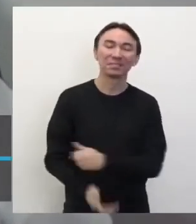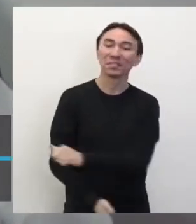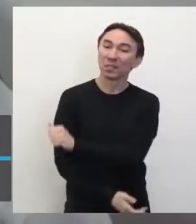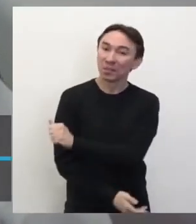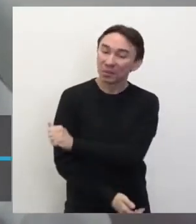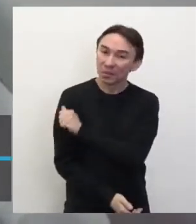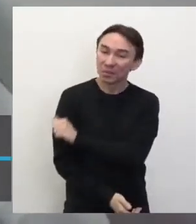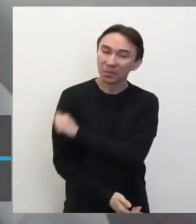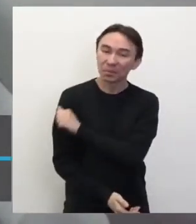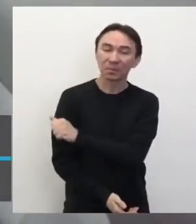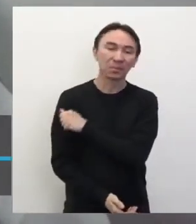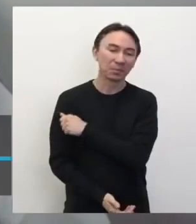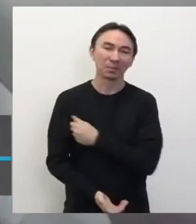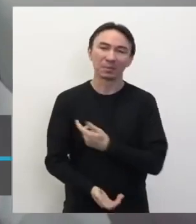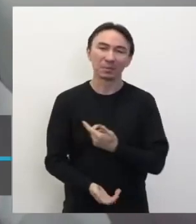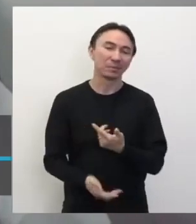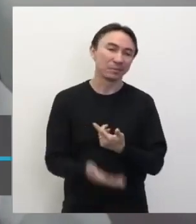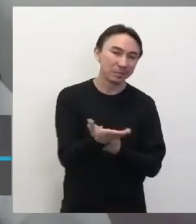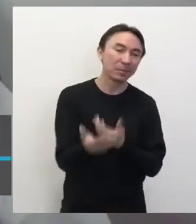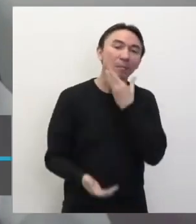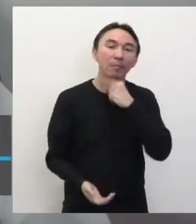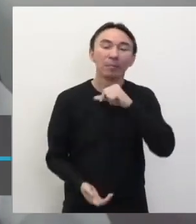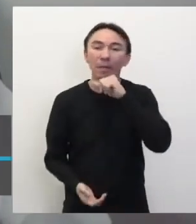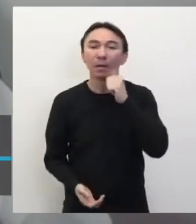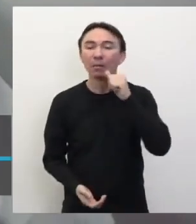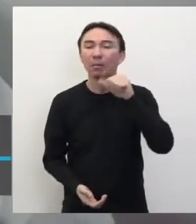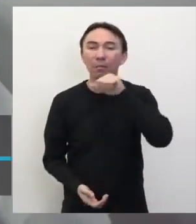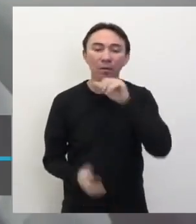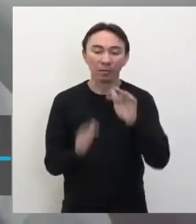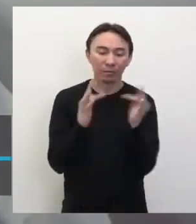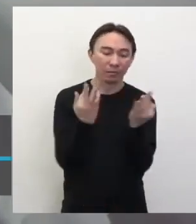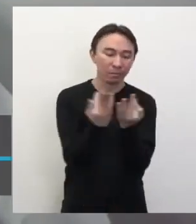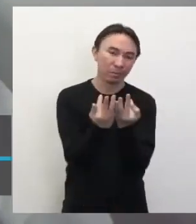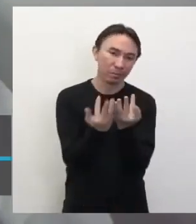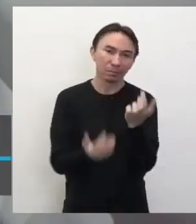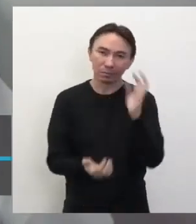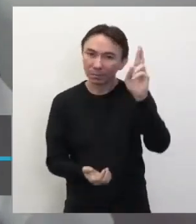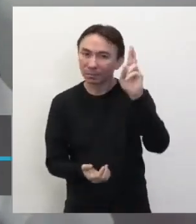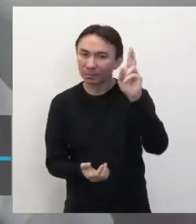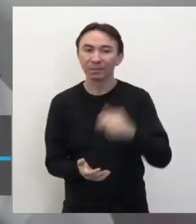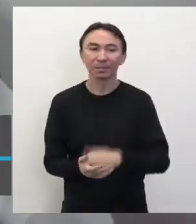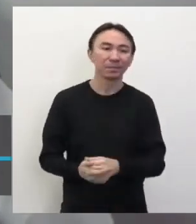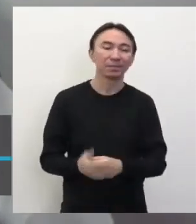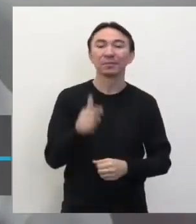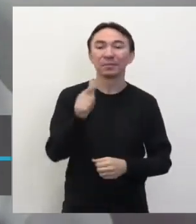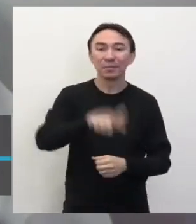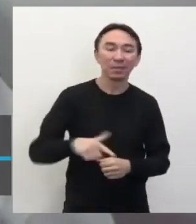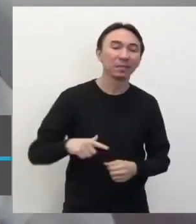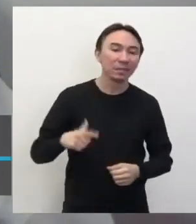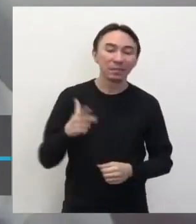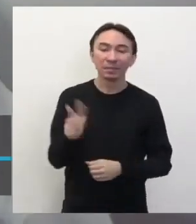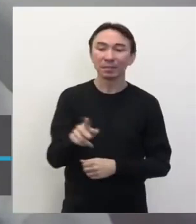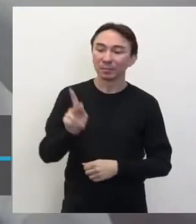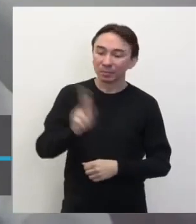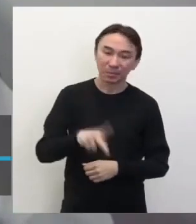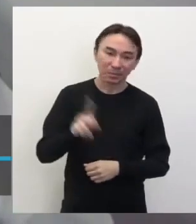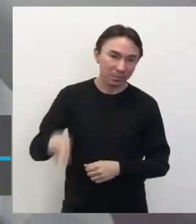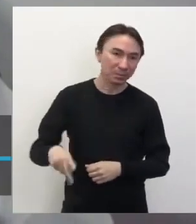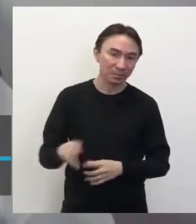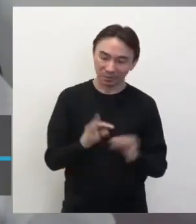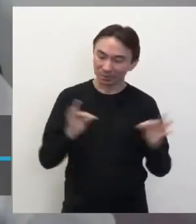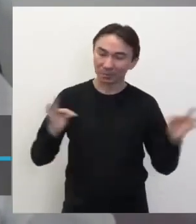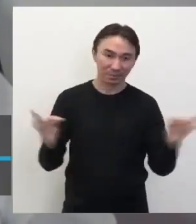estudante, algum responsável que possa estar aí acompanhando nossas aulas, nossos queridos colegas professores, são sempre